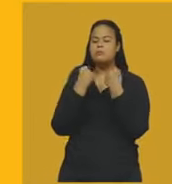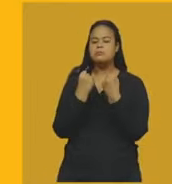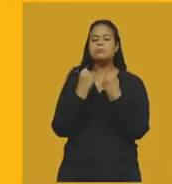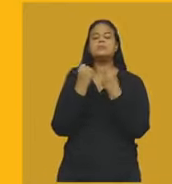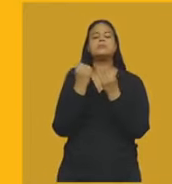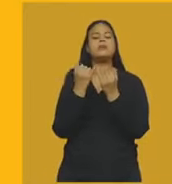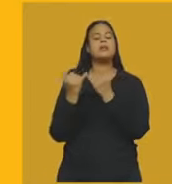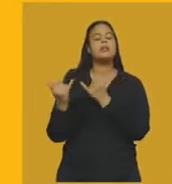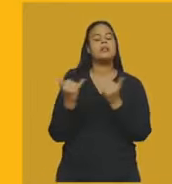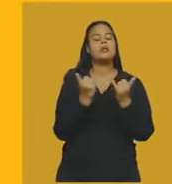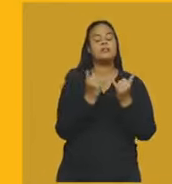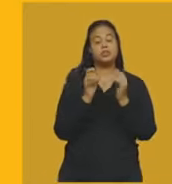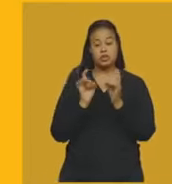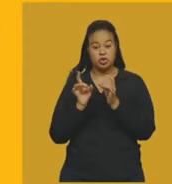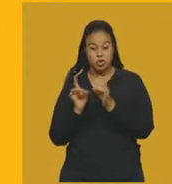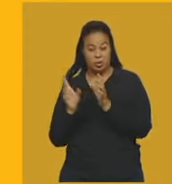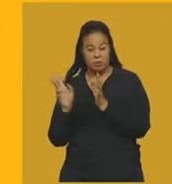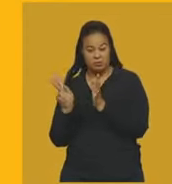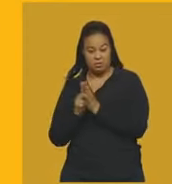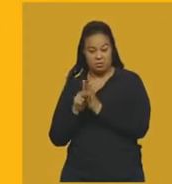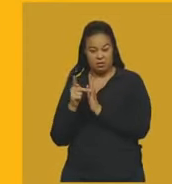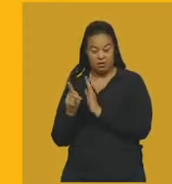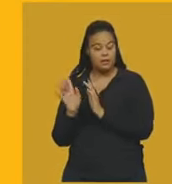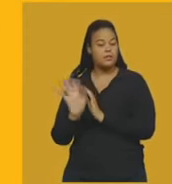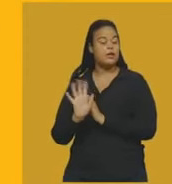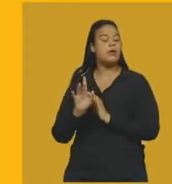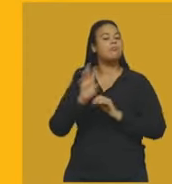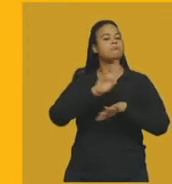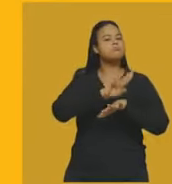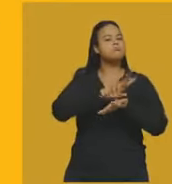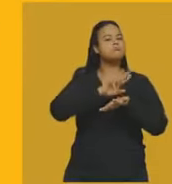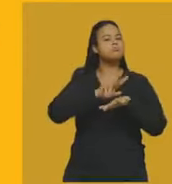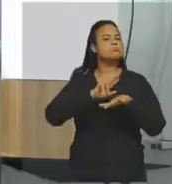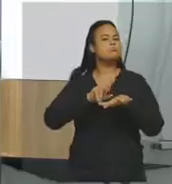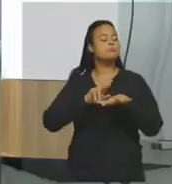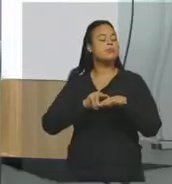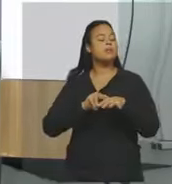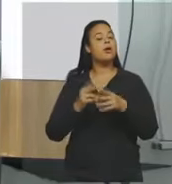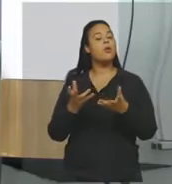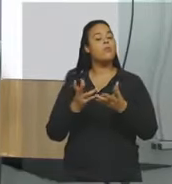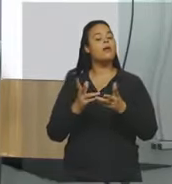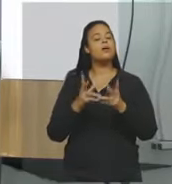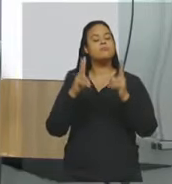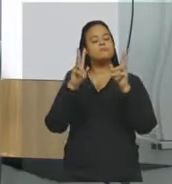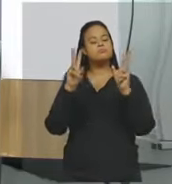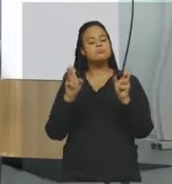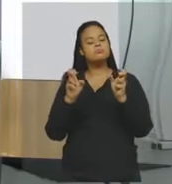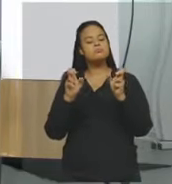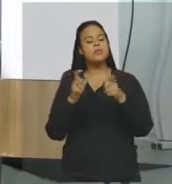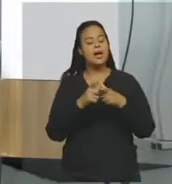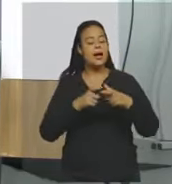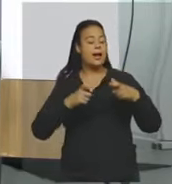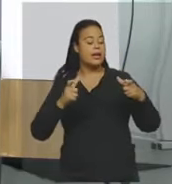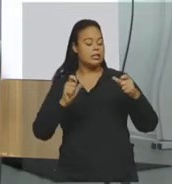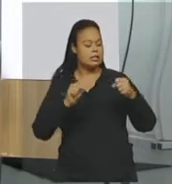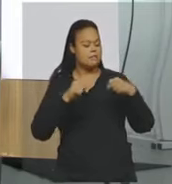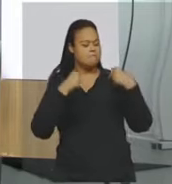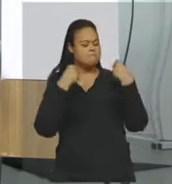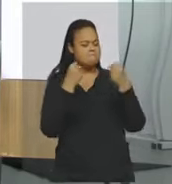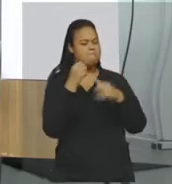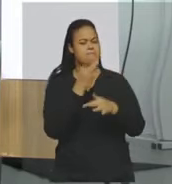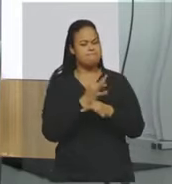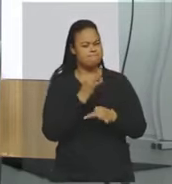outras potências também. Então eu vou mostrar primeiramente a definição geral da grandeza física potência, depois